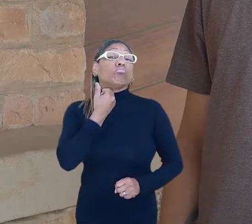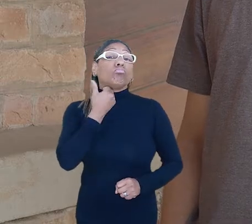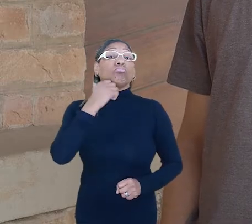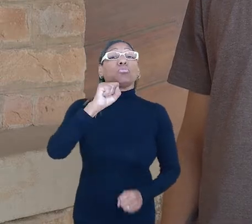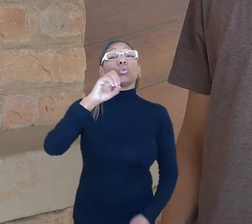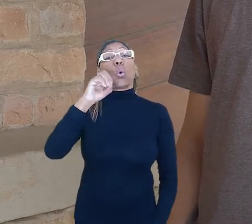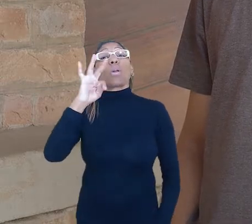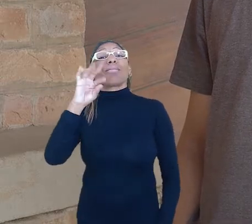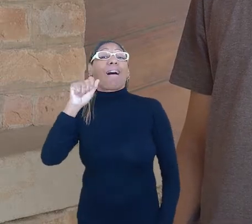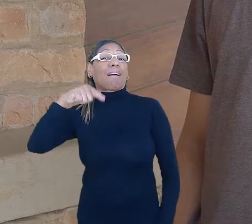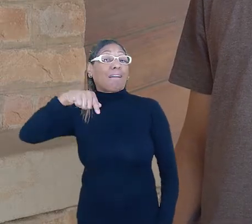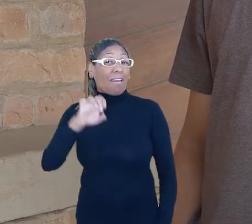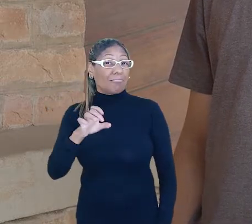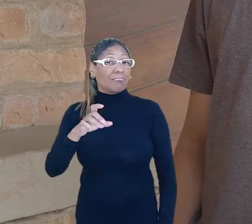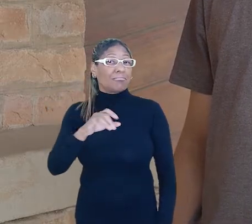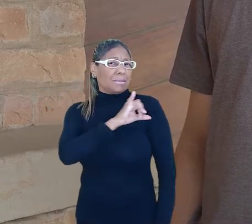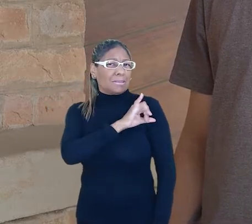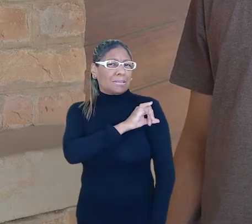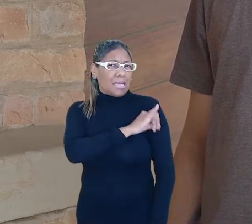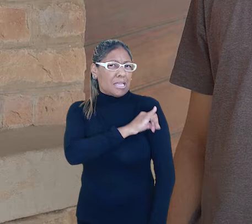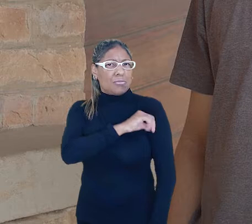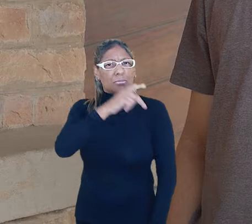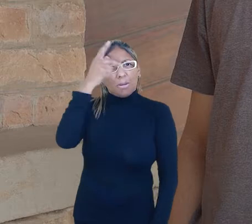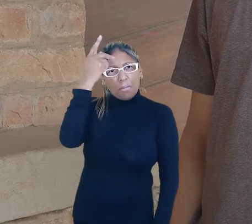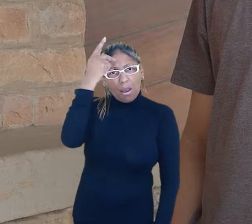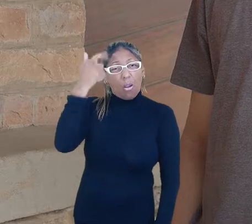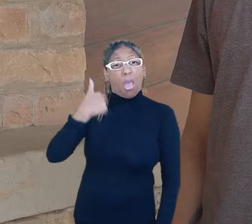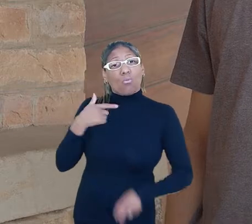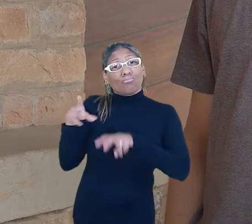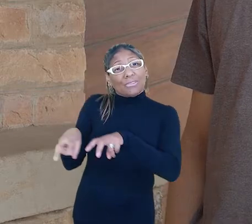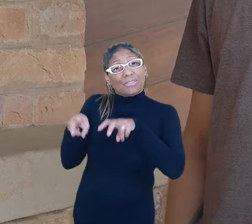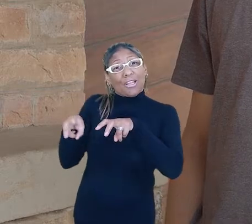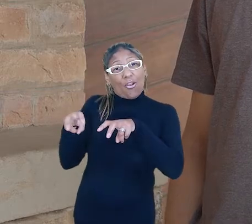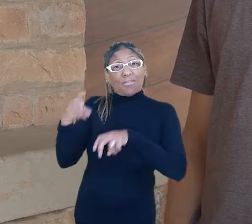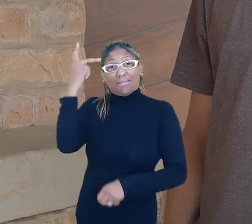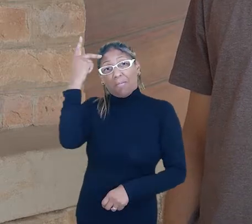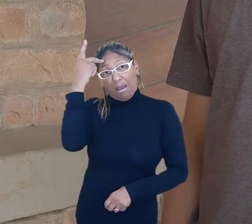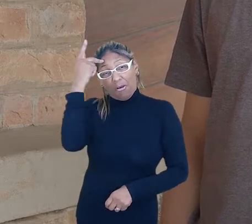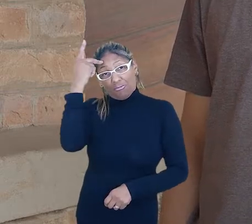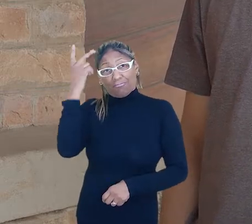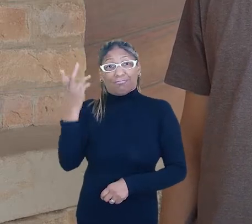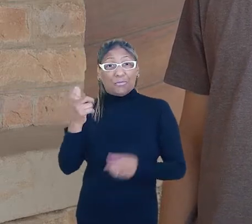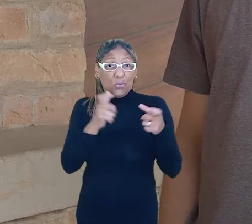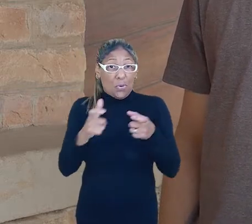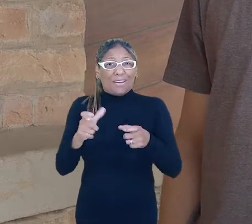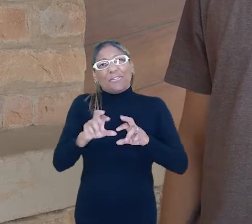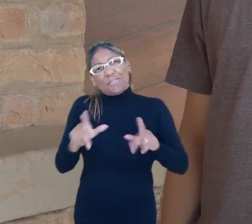sotaque. Meu sotaque não é de São Paulo, meu sotaque não é do Rio de Janeiro, meu sotaque é do interior do estado de São Paulo. Eu falo